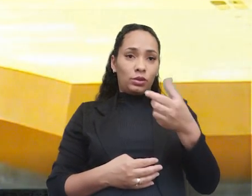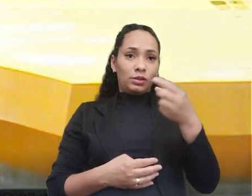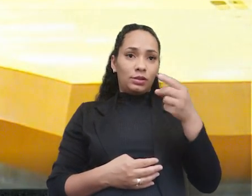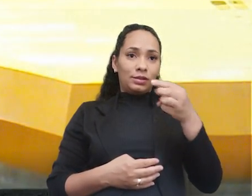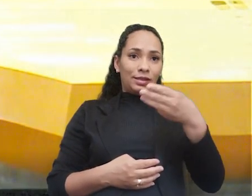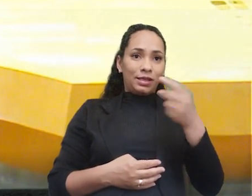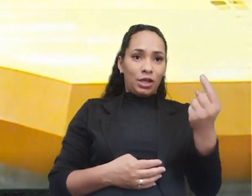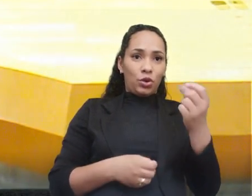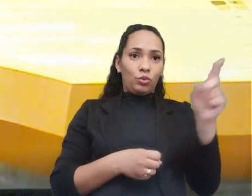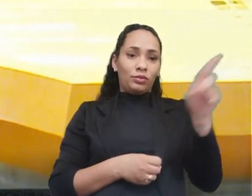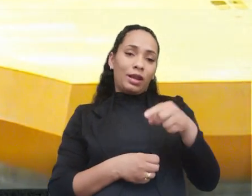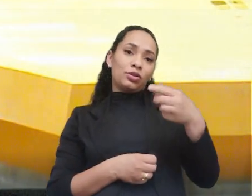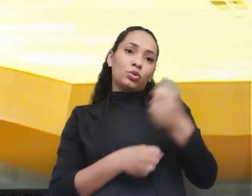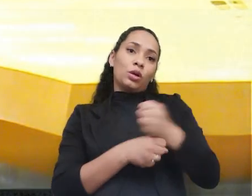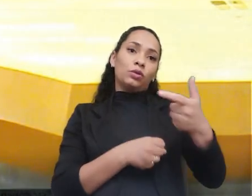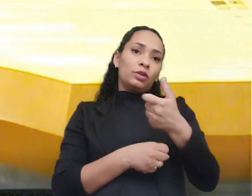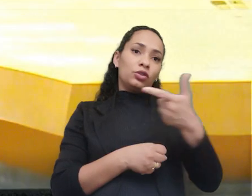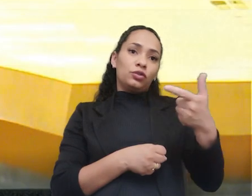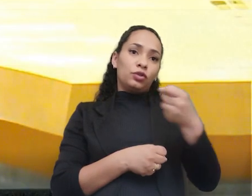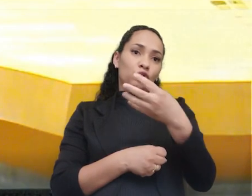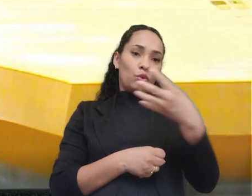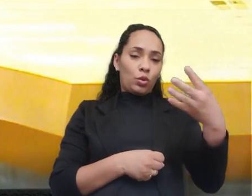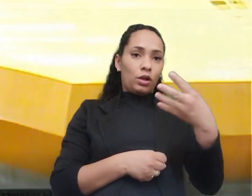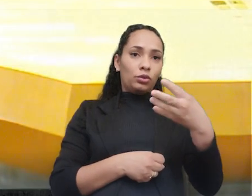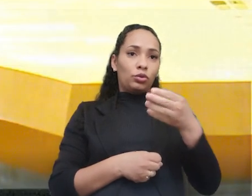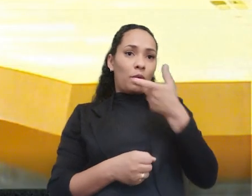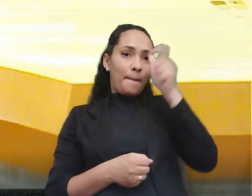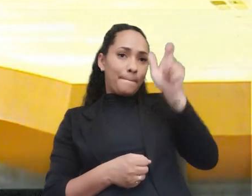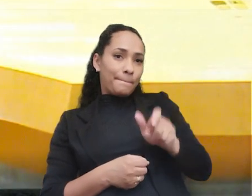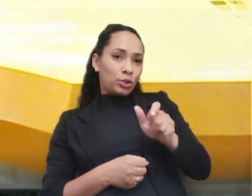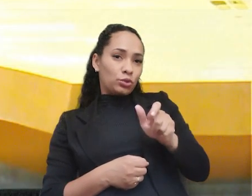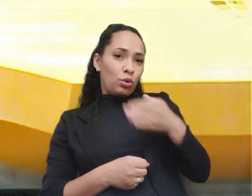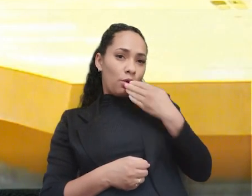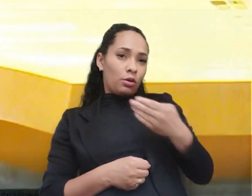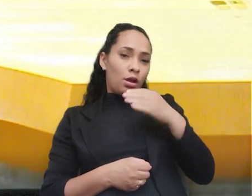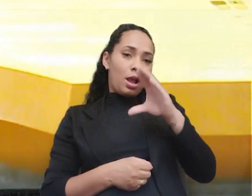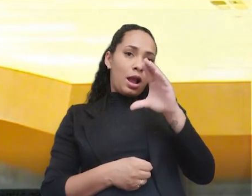06-00002-31-2024, onde é recorrente Camila Bazac Jara Marzoc.